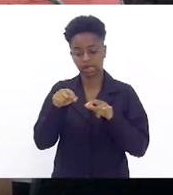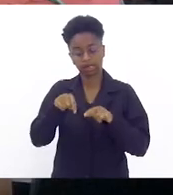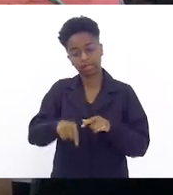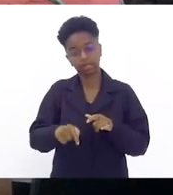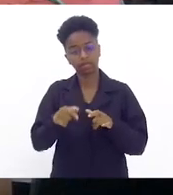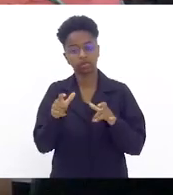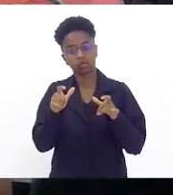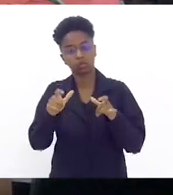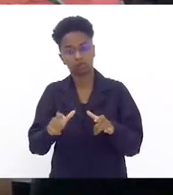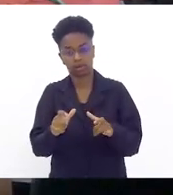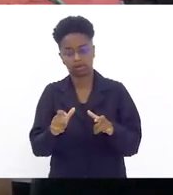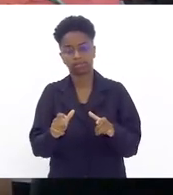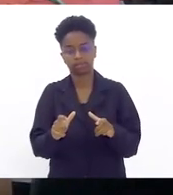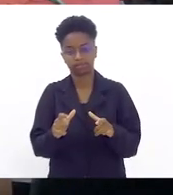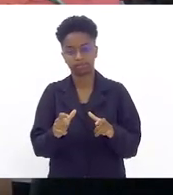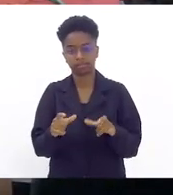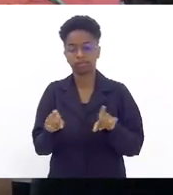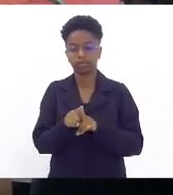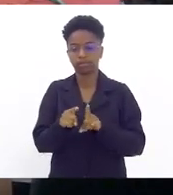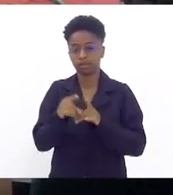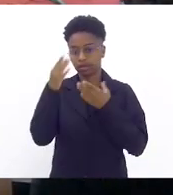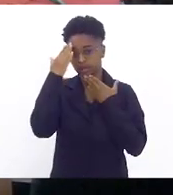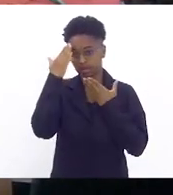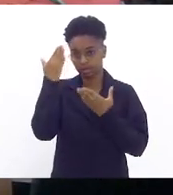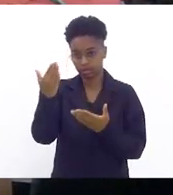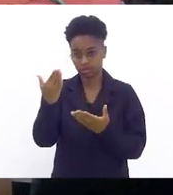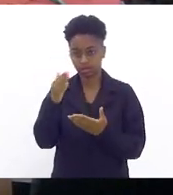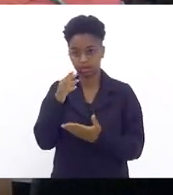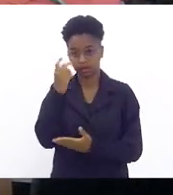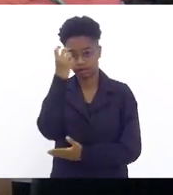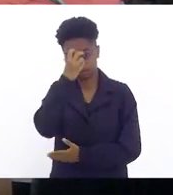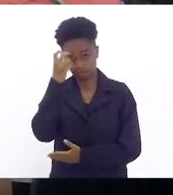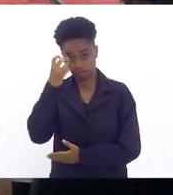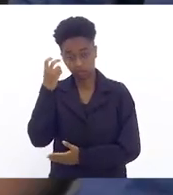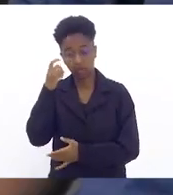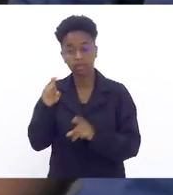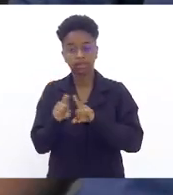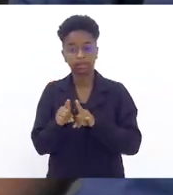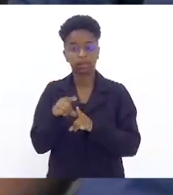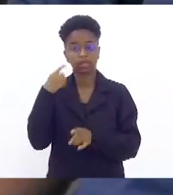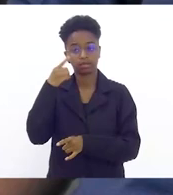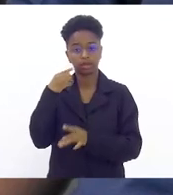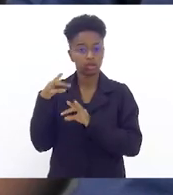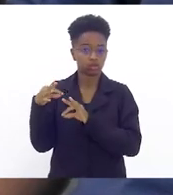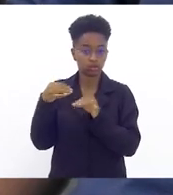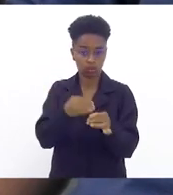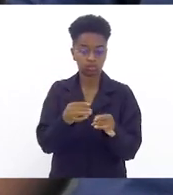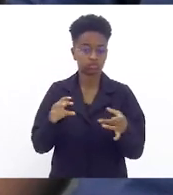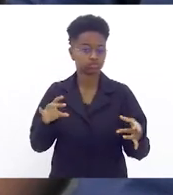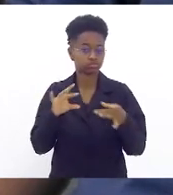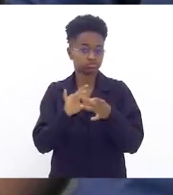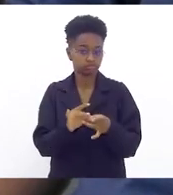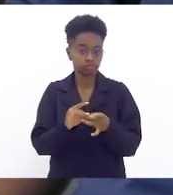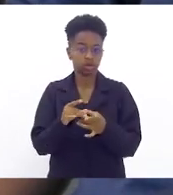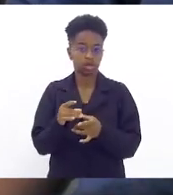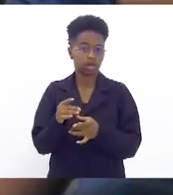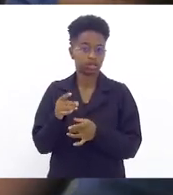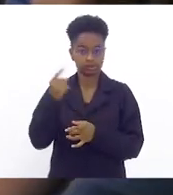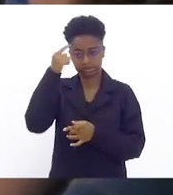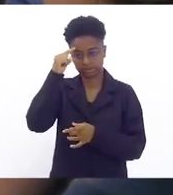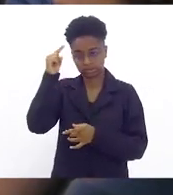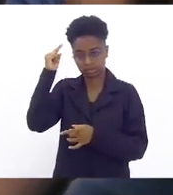que a gente tá tendo gostaria de agradecer Deputado Verônica Lima e os deputados que estiveram com a gente nesses últimos dias